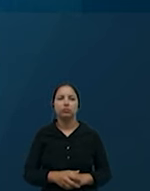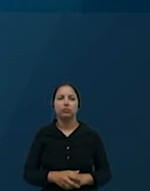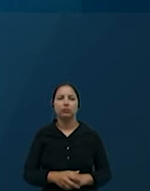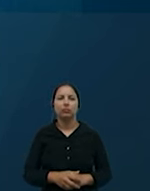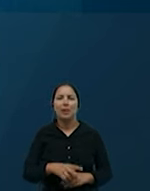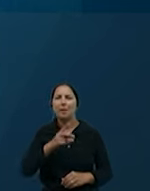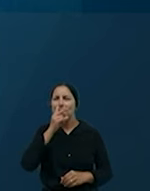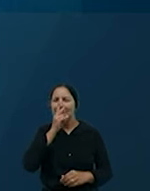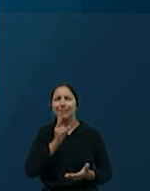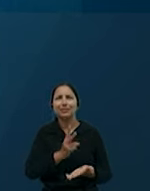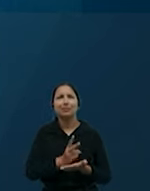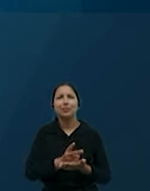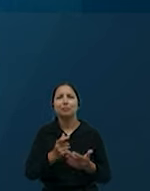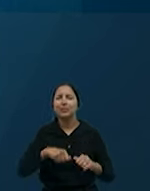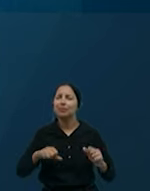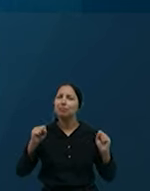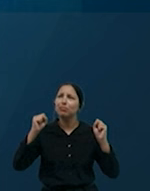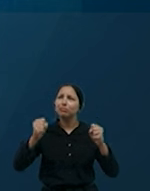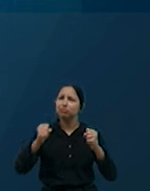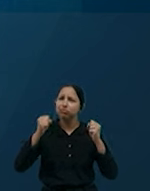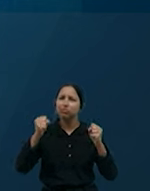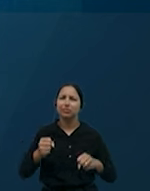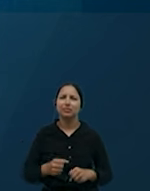postergando, interpondo recursos que não levam a nada.